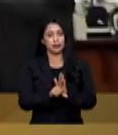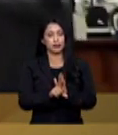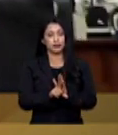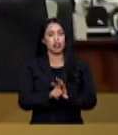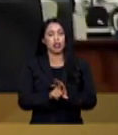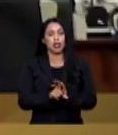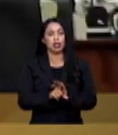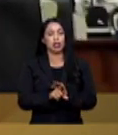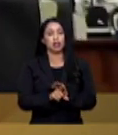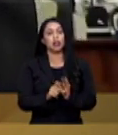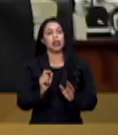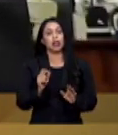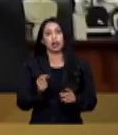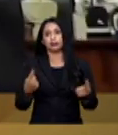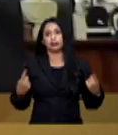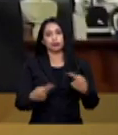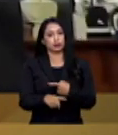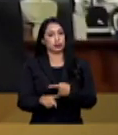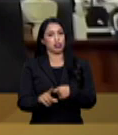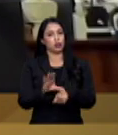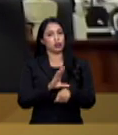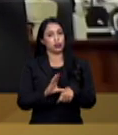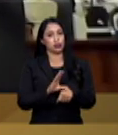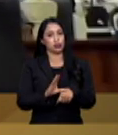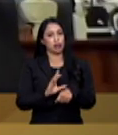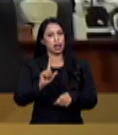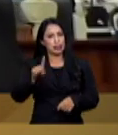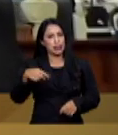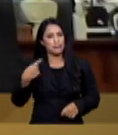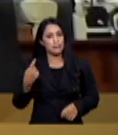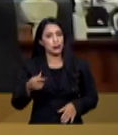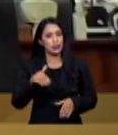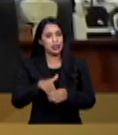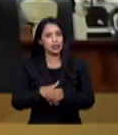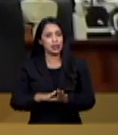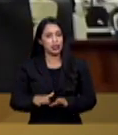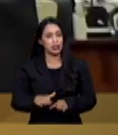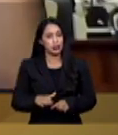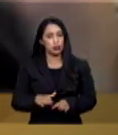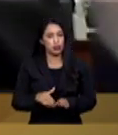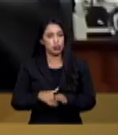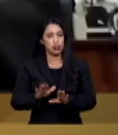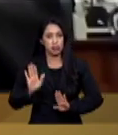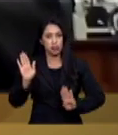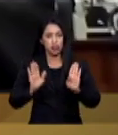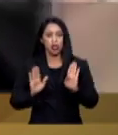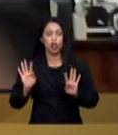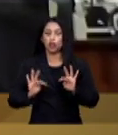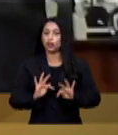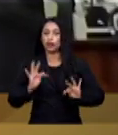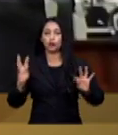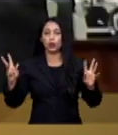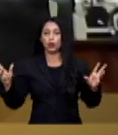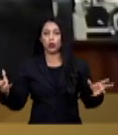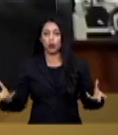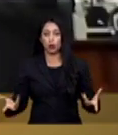é declarada inconstitucional, depois das eleições, com todos os